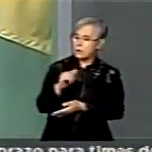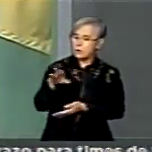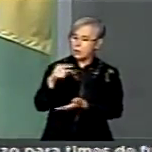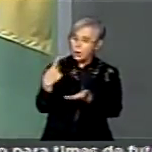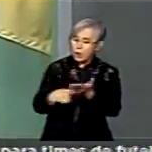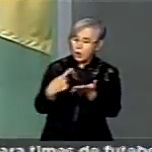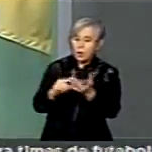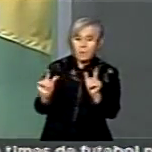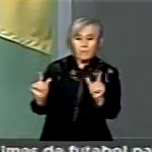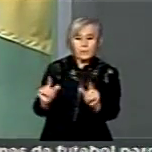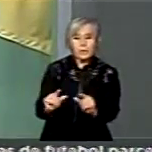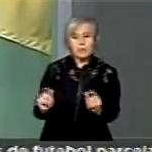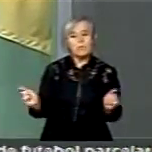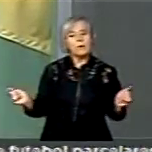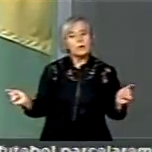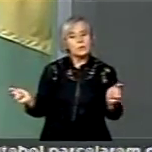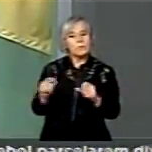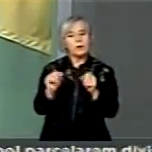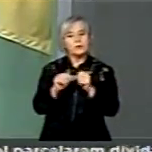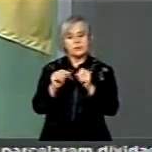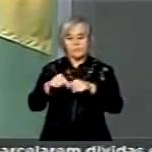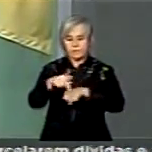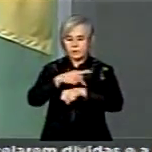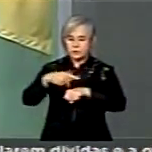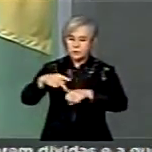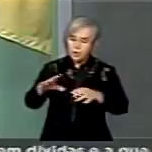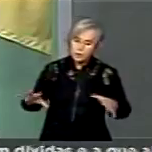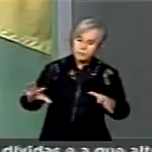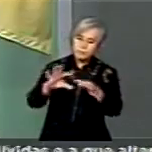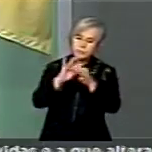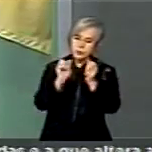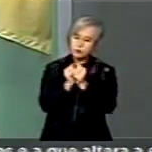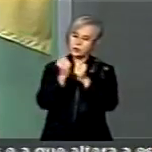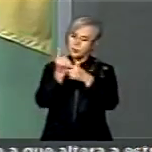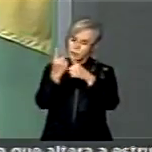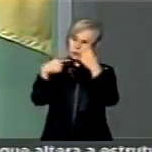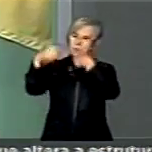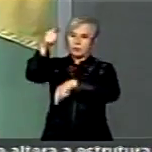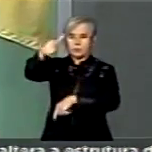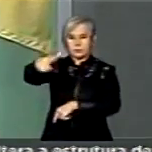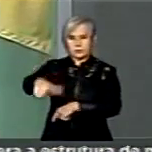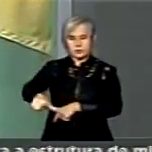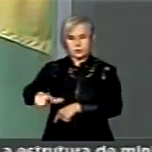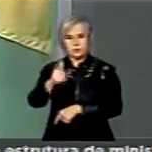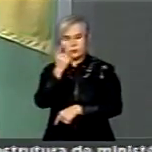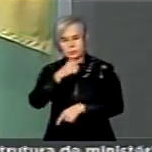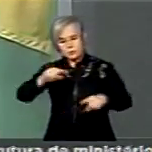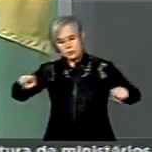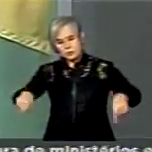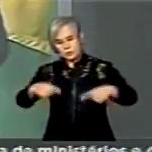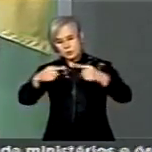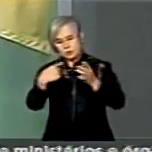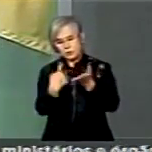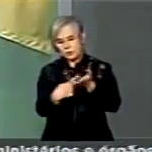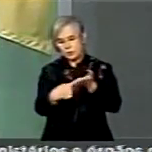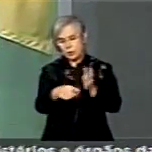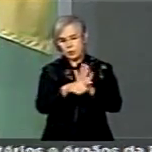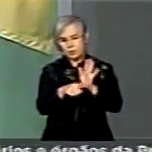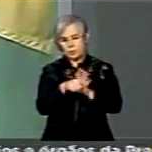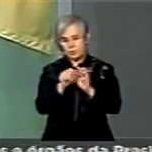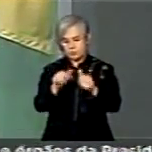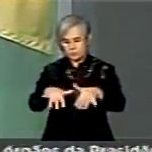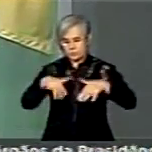pacto mínimo, capaz de fazer com que o país possa retomar o seu crescimento e enfrentar a agenda do parlamento. Essa agenda